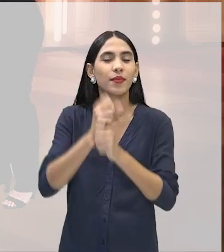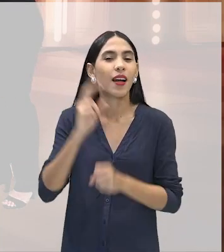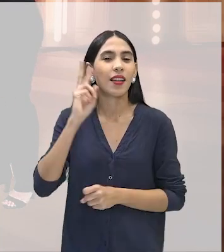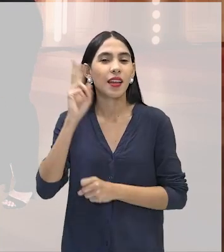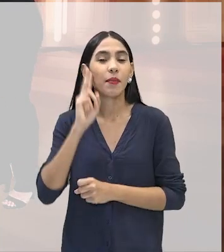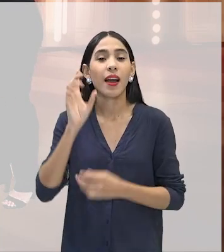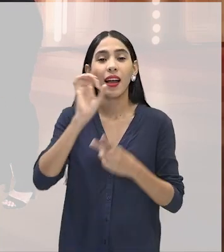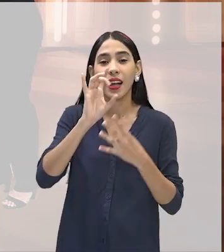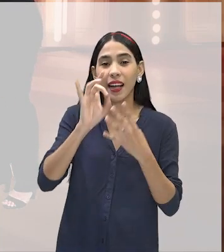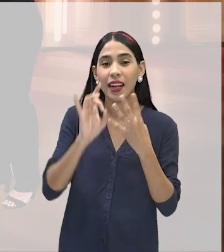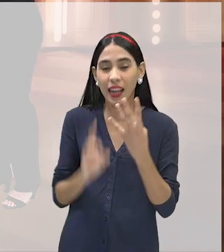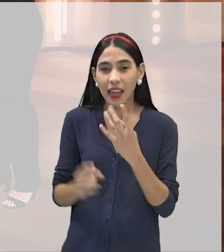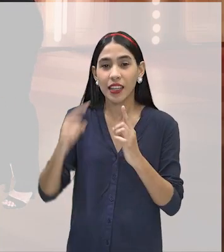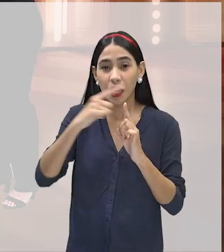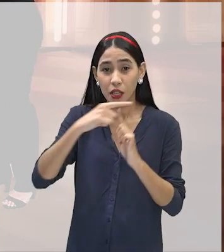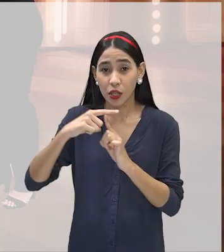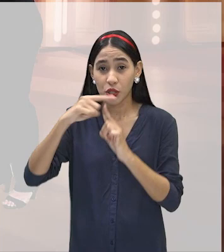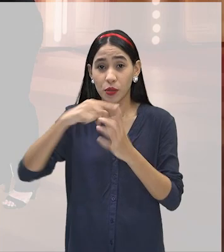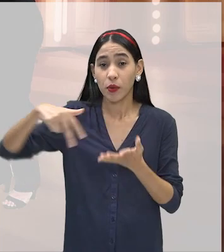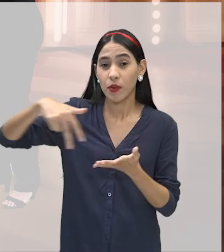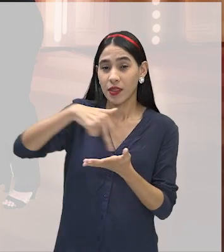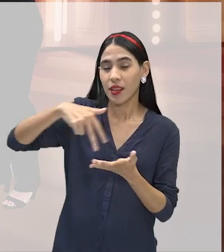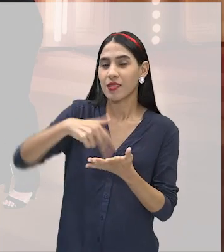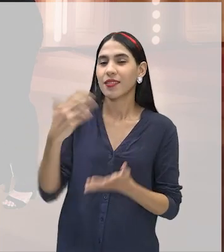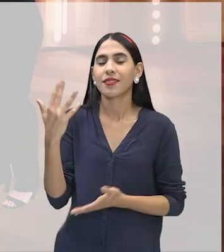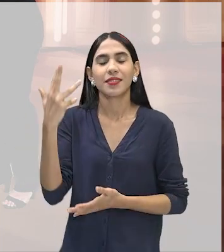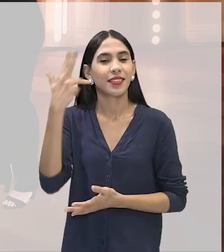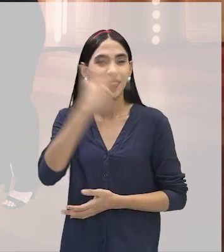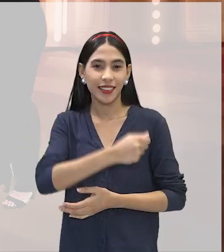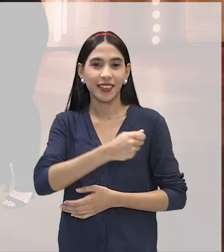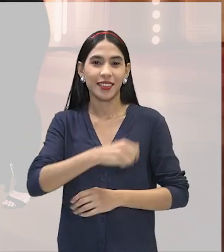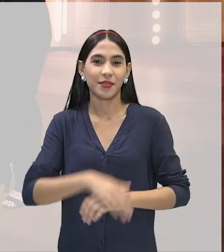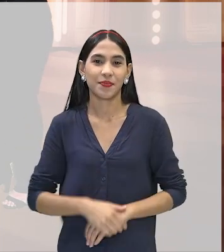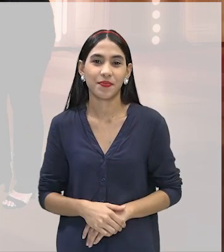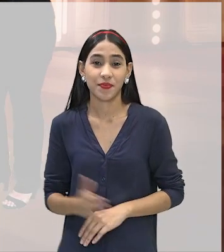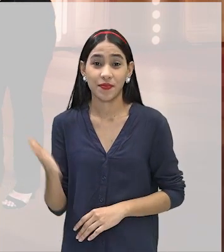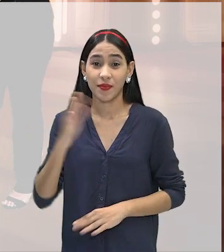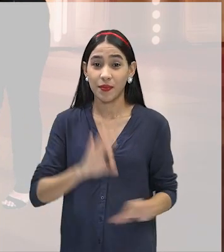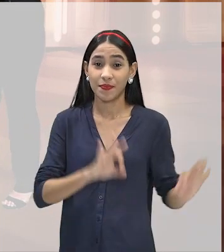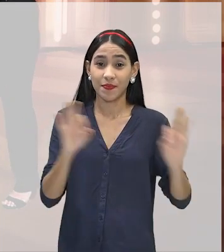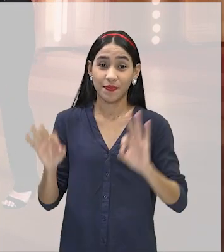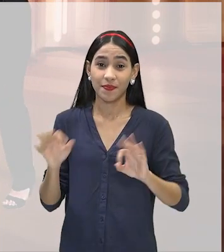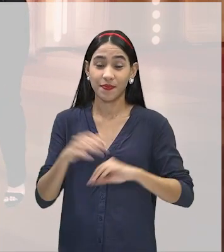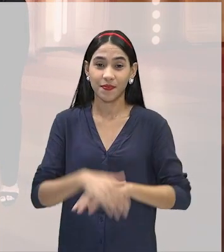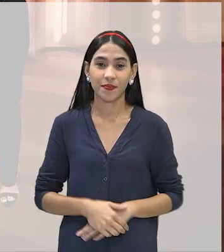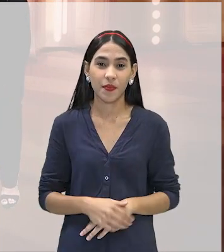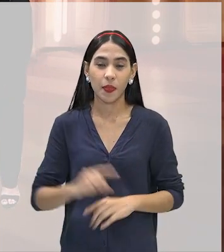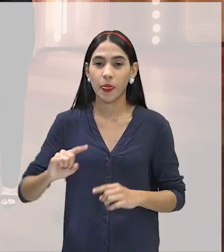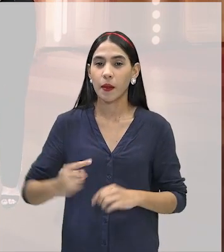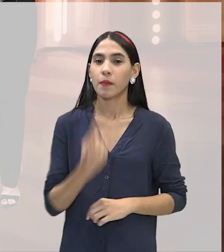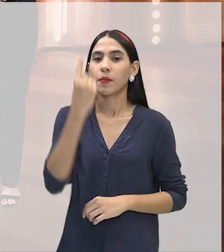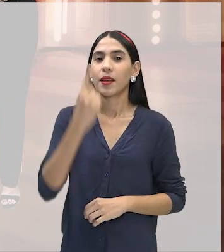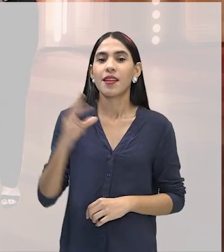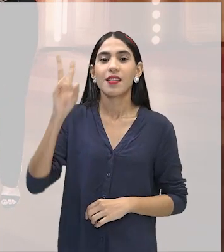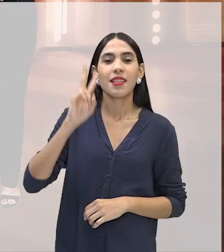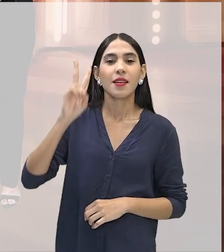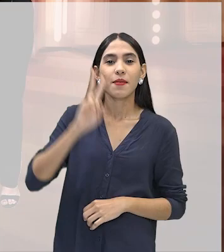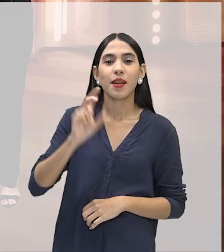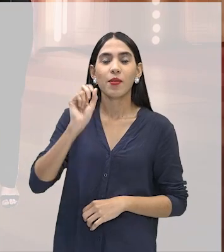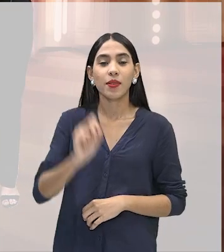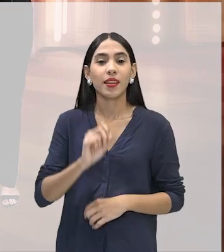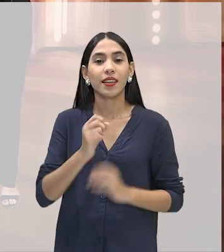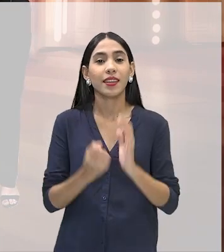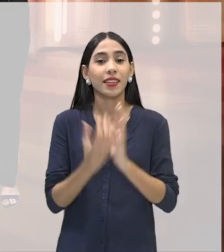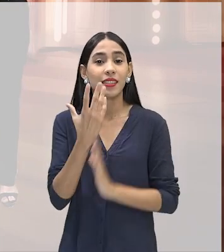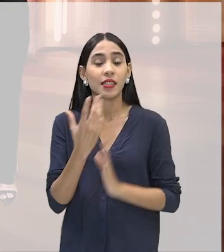cada um dos elementos desta dança tão linda, certo? Vamos lá então? Vamos primeiro relembrar aí a